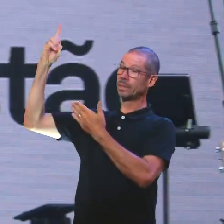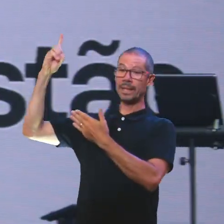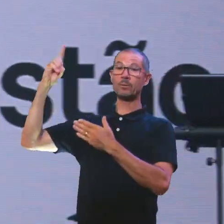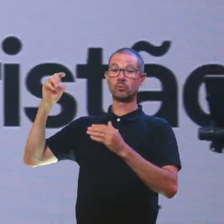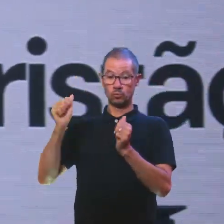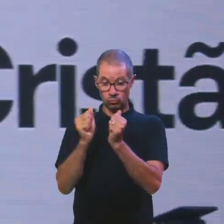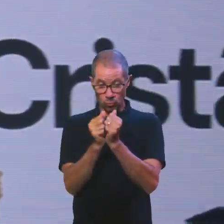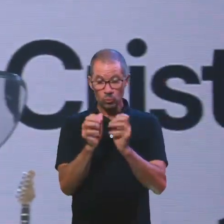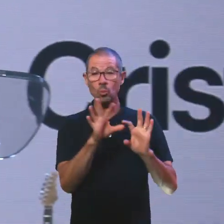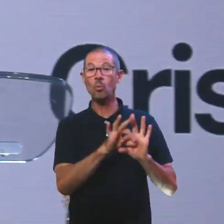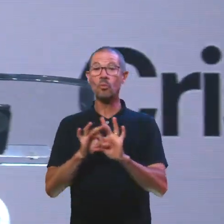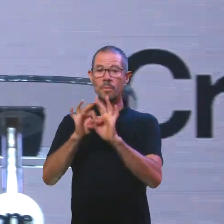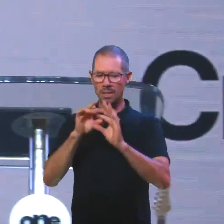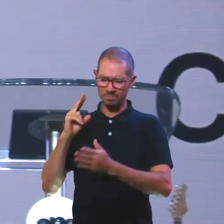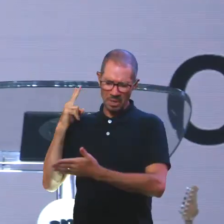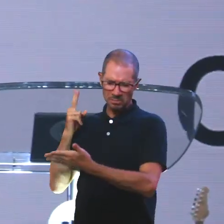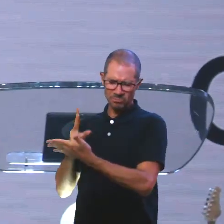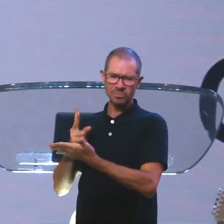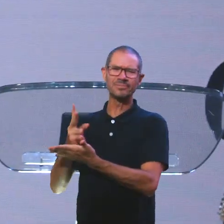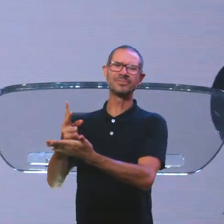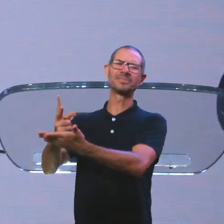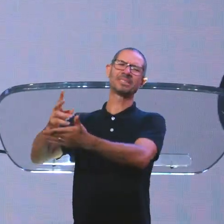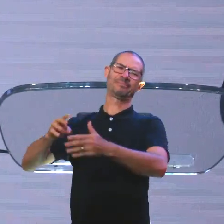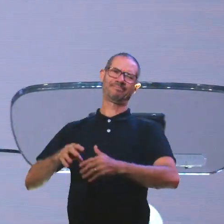nossa família. Sempre fizeram dessa maneira.